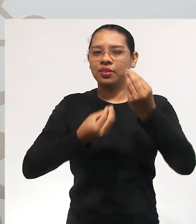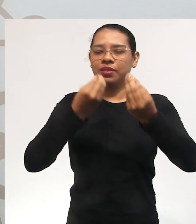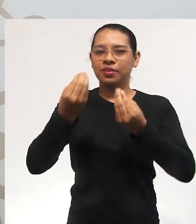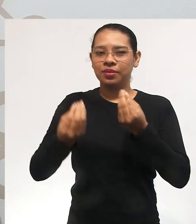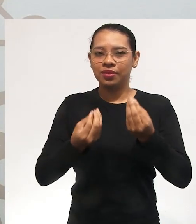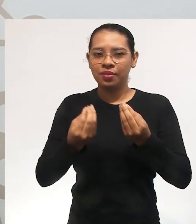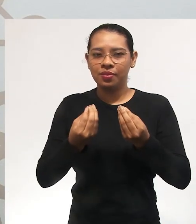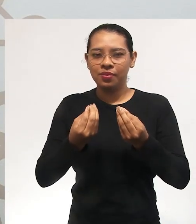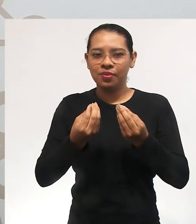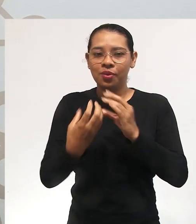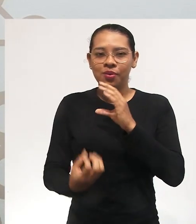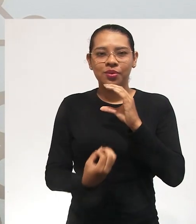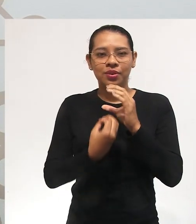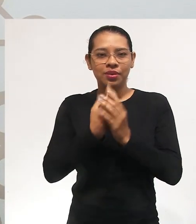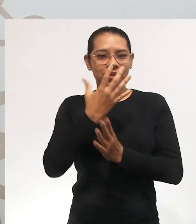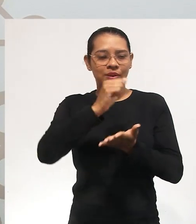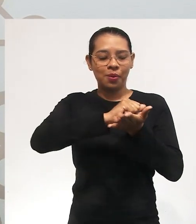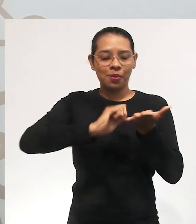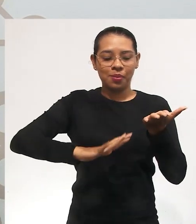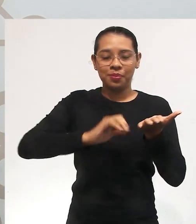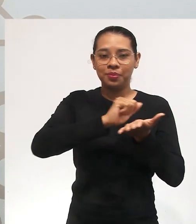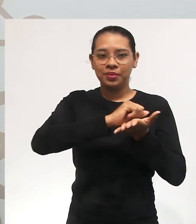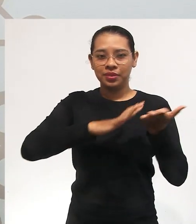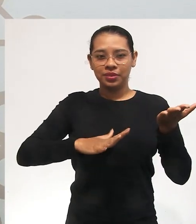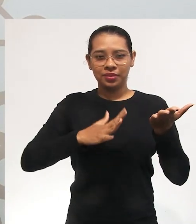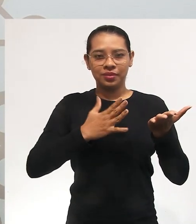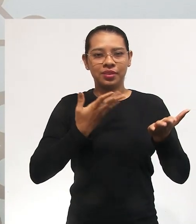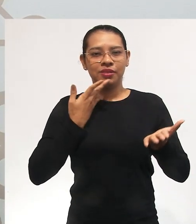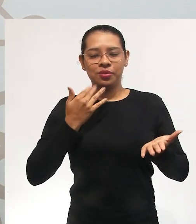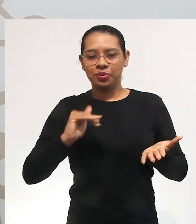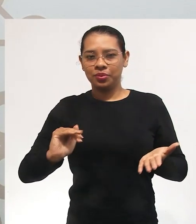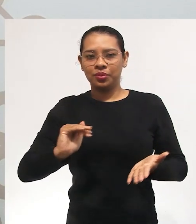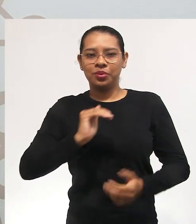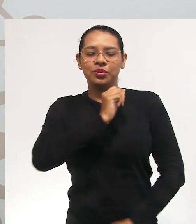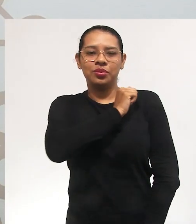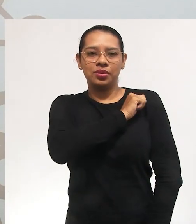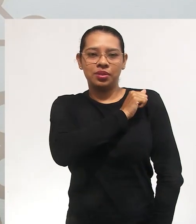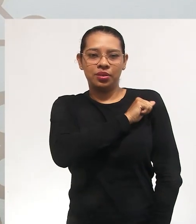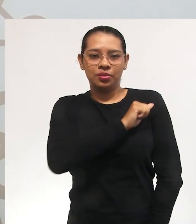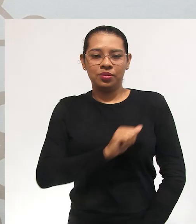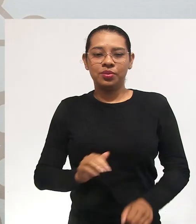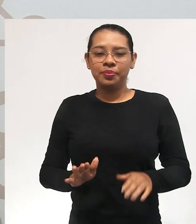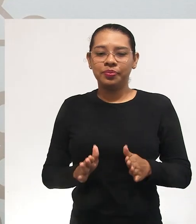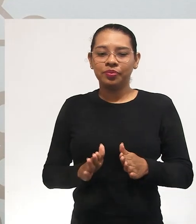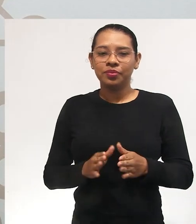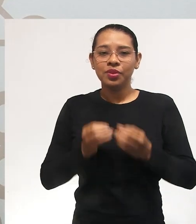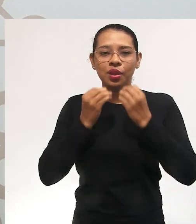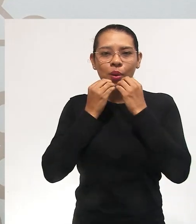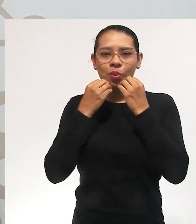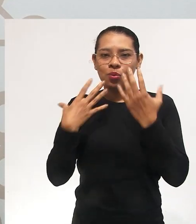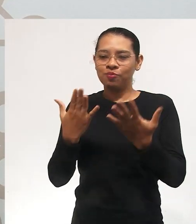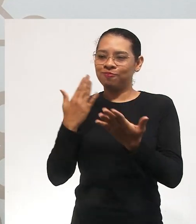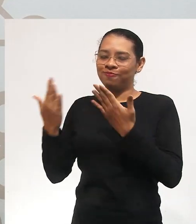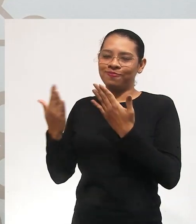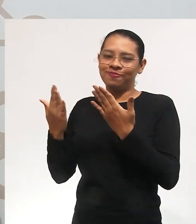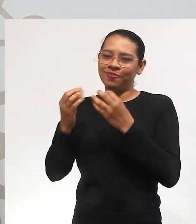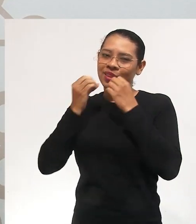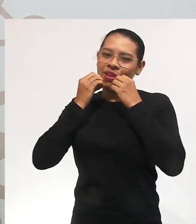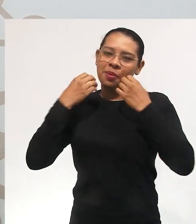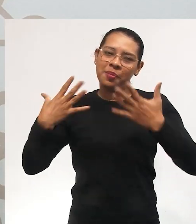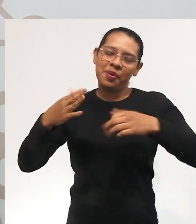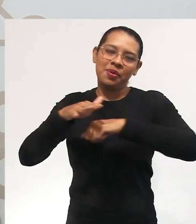for elaborar uma atividade, quando for produzir uma atividade com os nossos alunos. Bom,